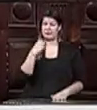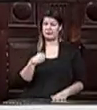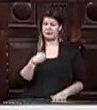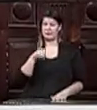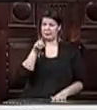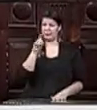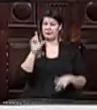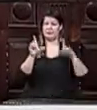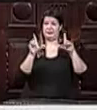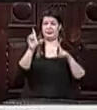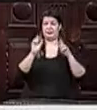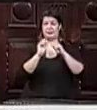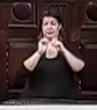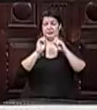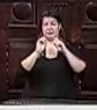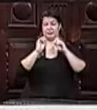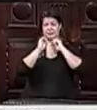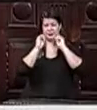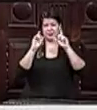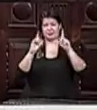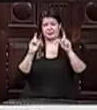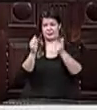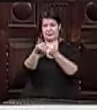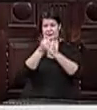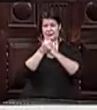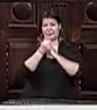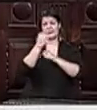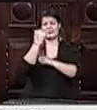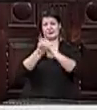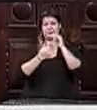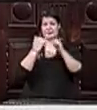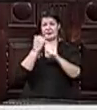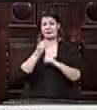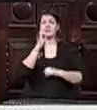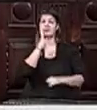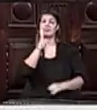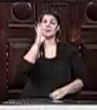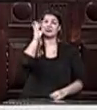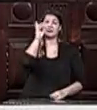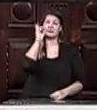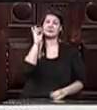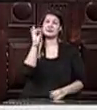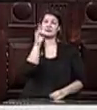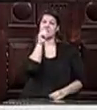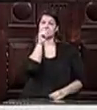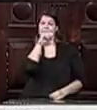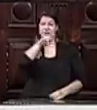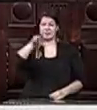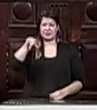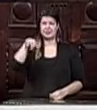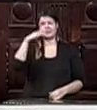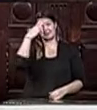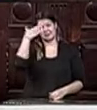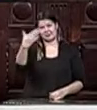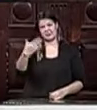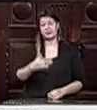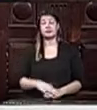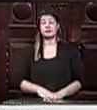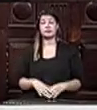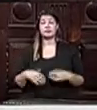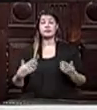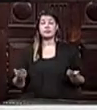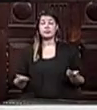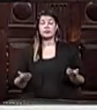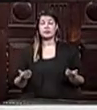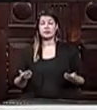Alerj, nos segue pelas redes sociais, imprensa, trabalhadoras e trabalhadores desta casa.